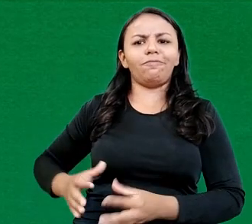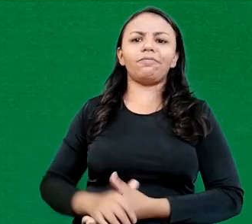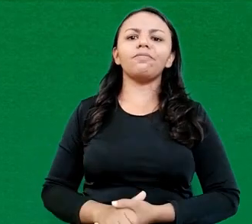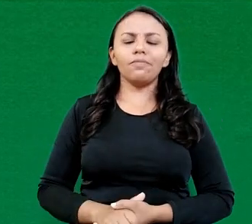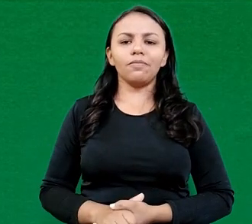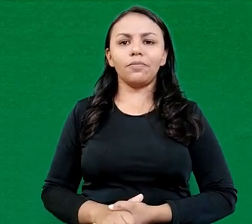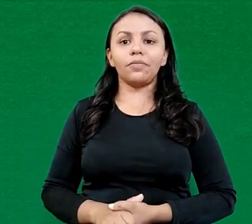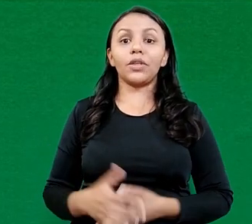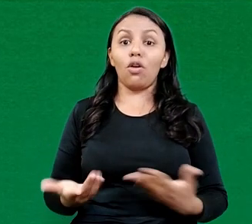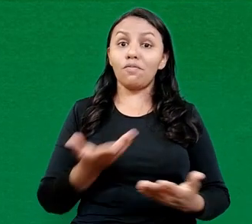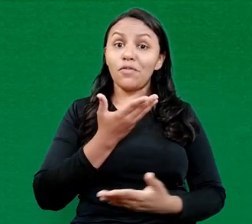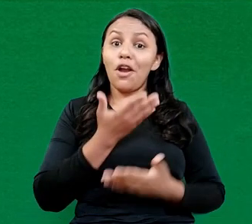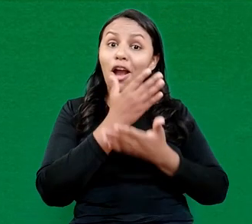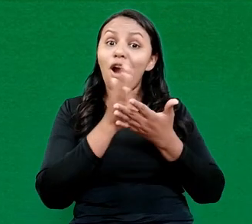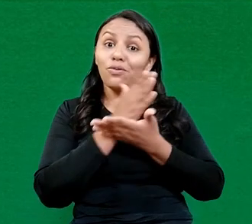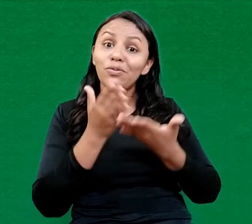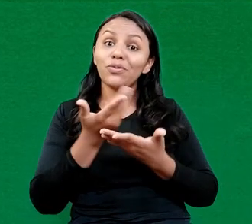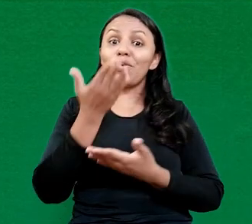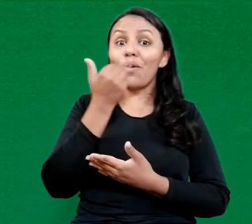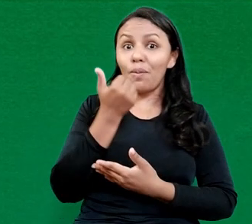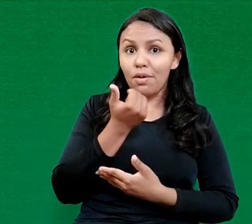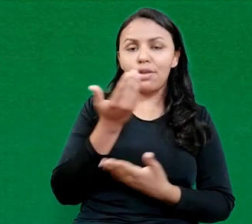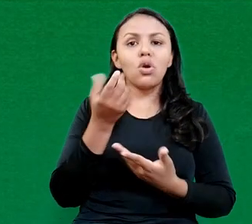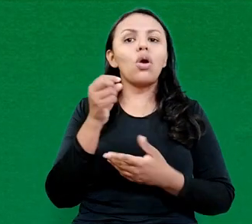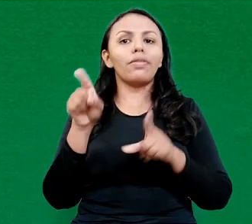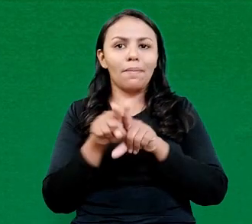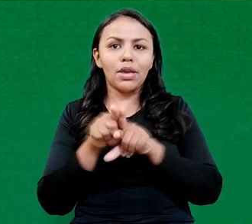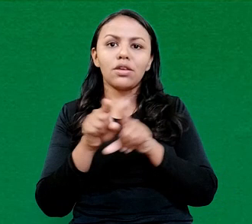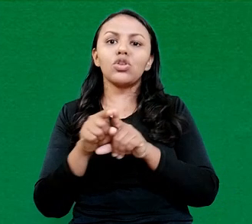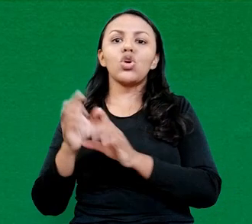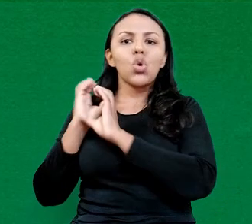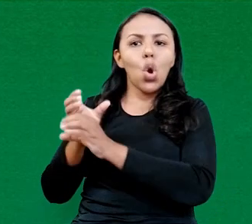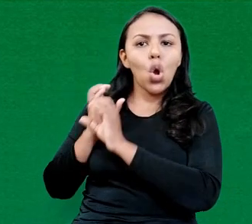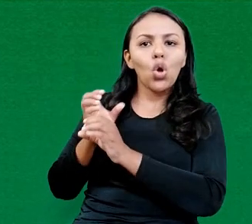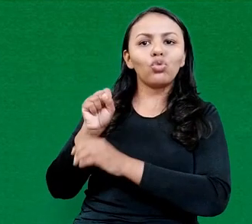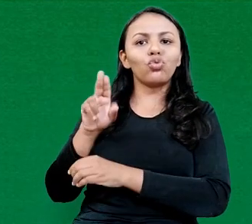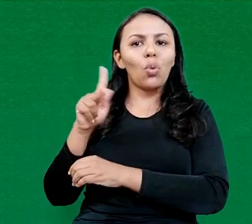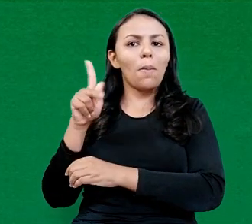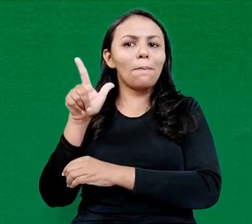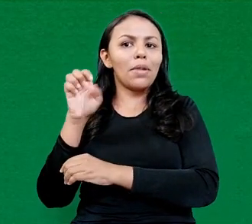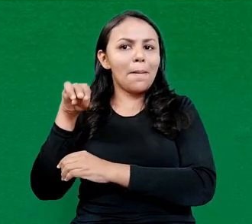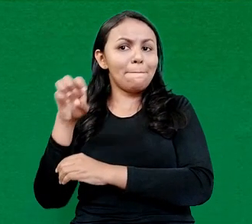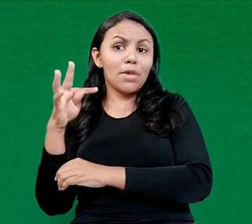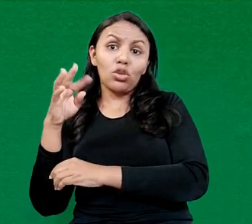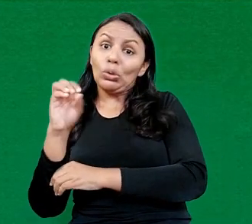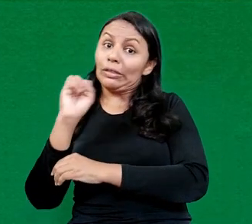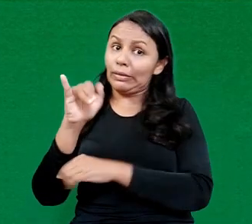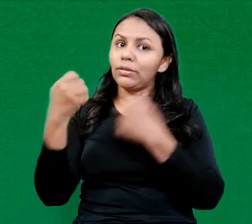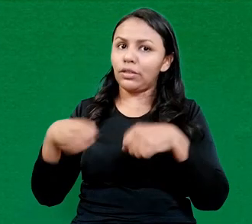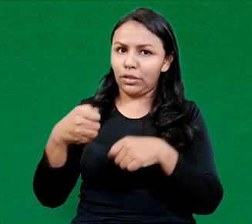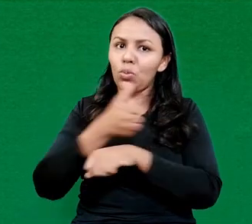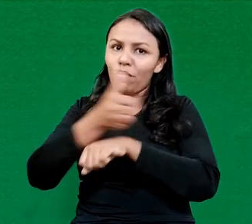E aqui nós temos alimentos e suplementos, quando necessários, são prescritos por nutricionistas